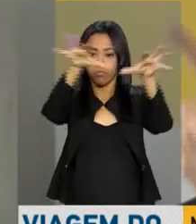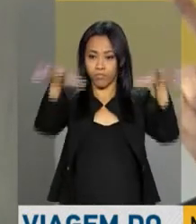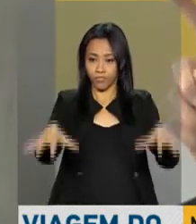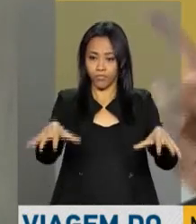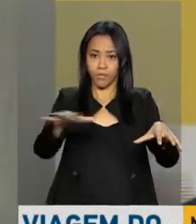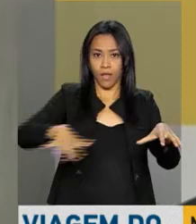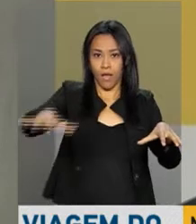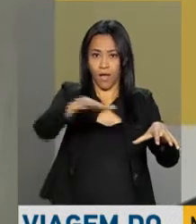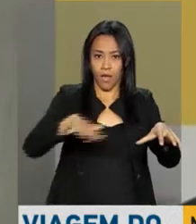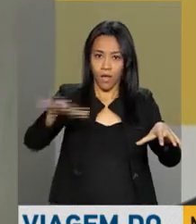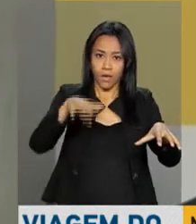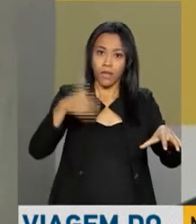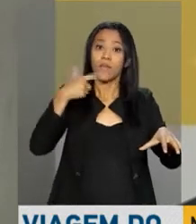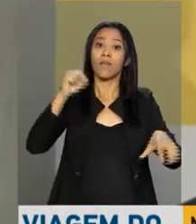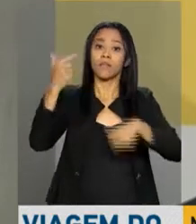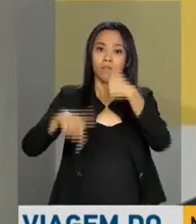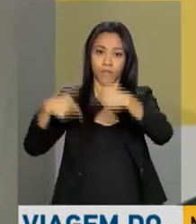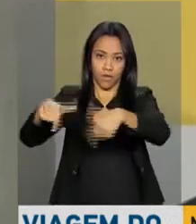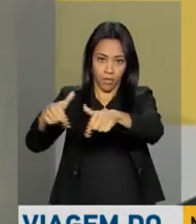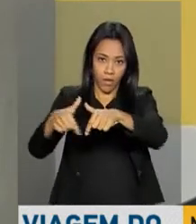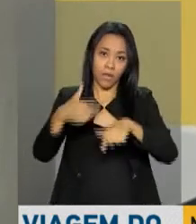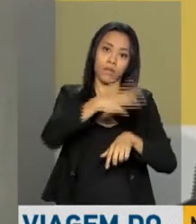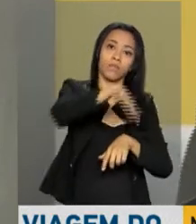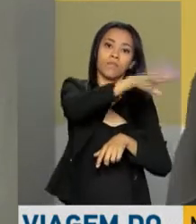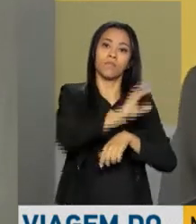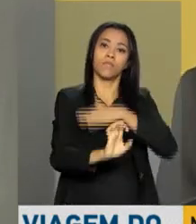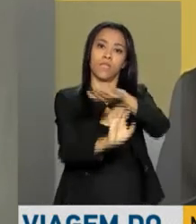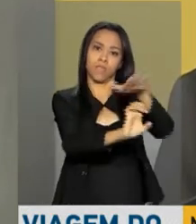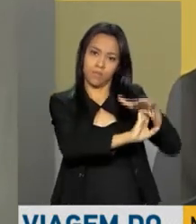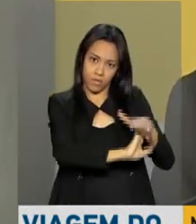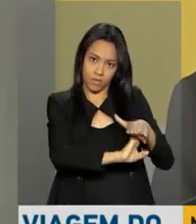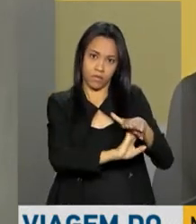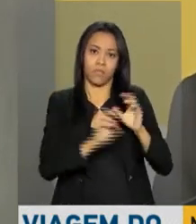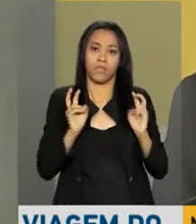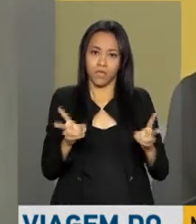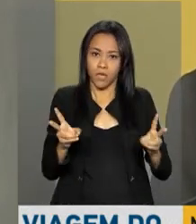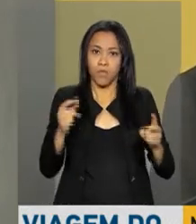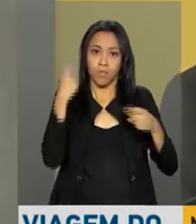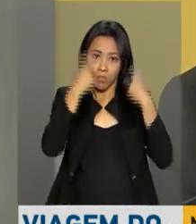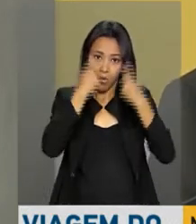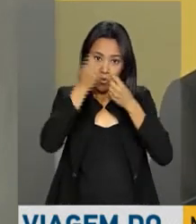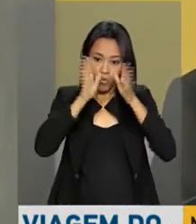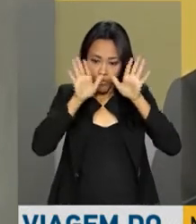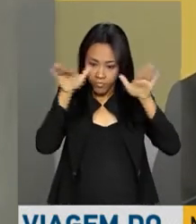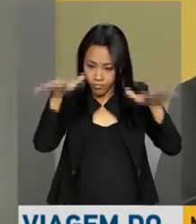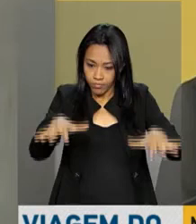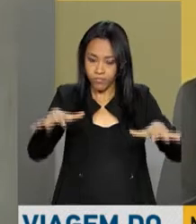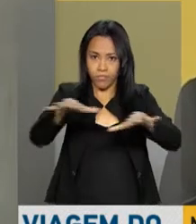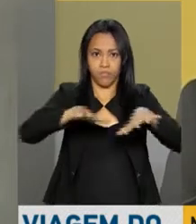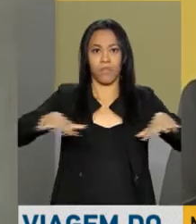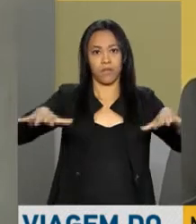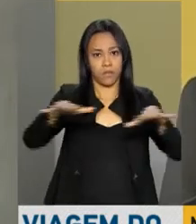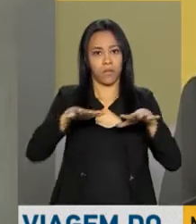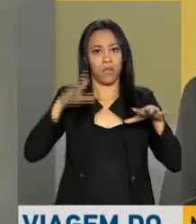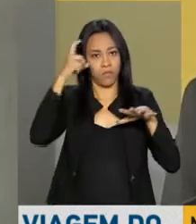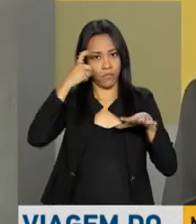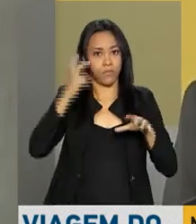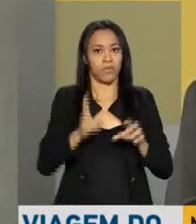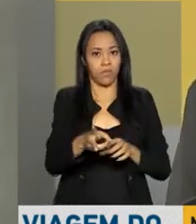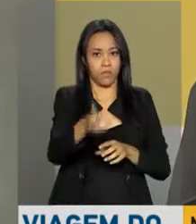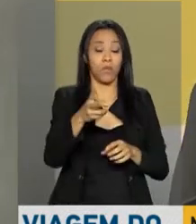com os empregadores e com os empregados não foi por outra razão que promovemos a